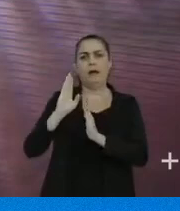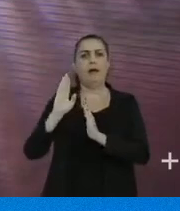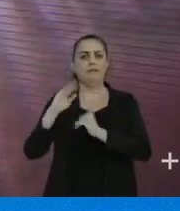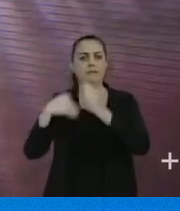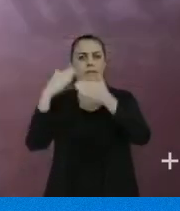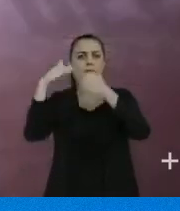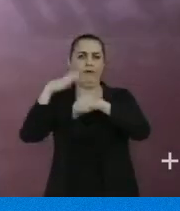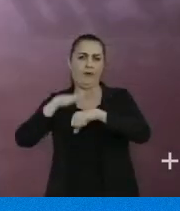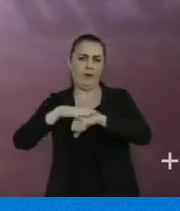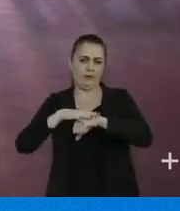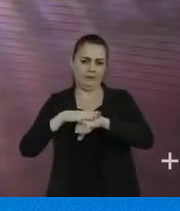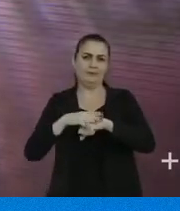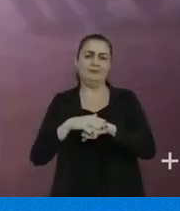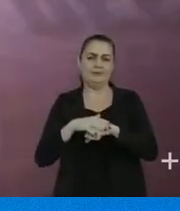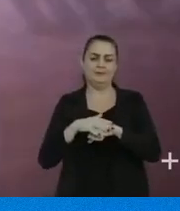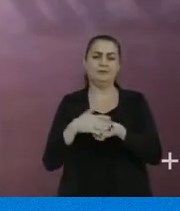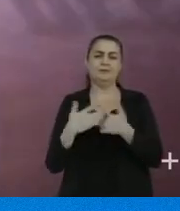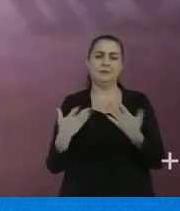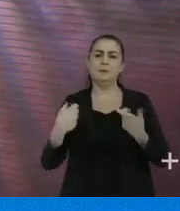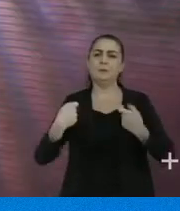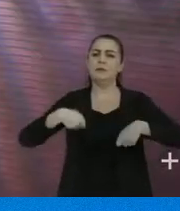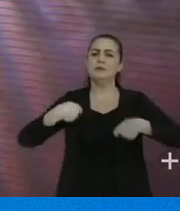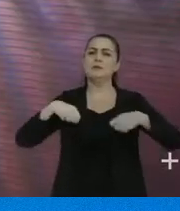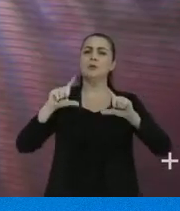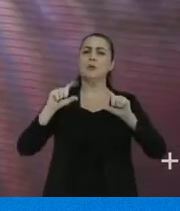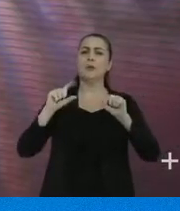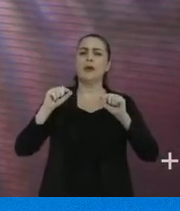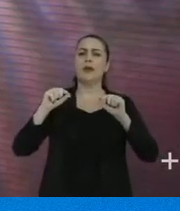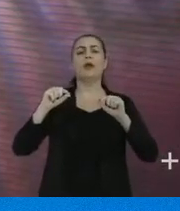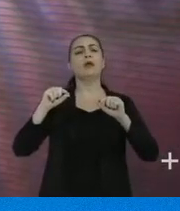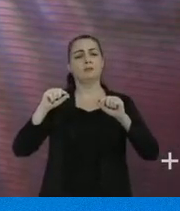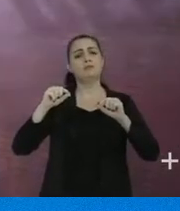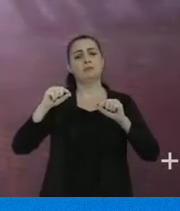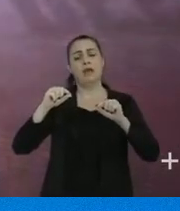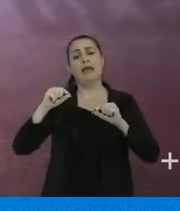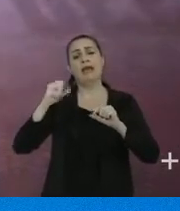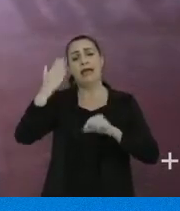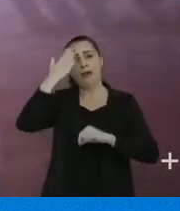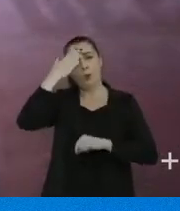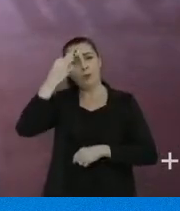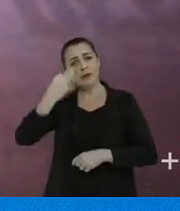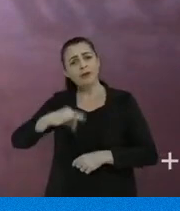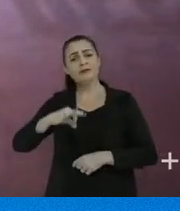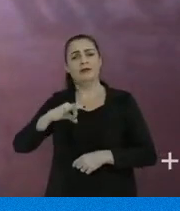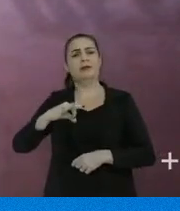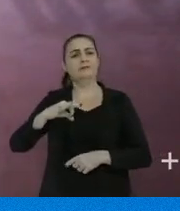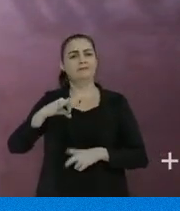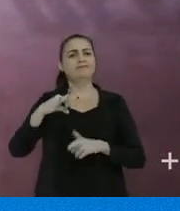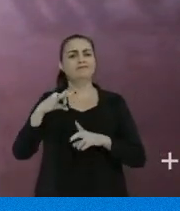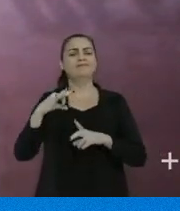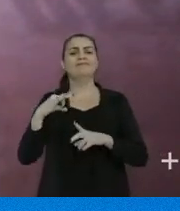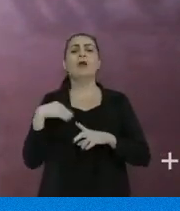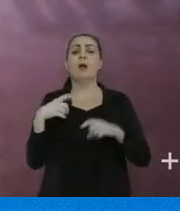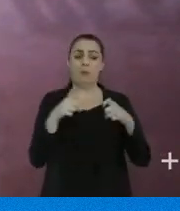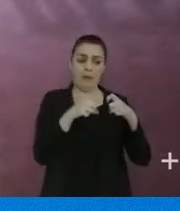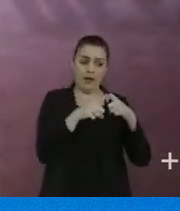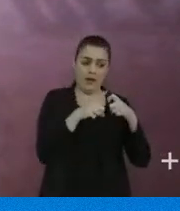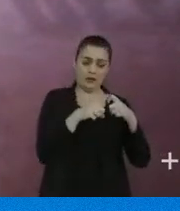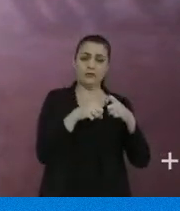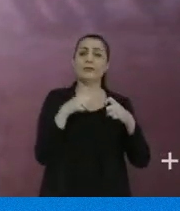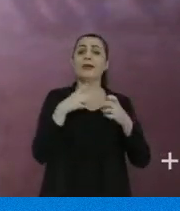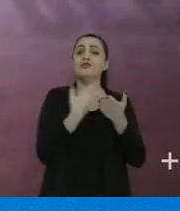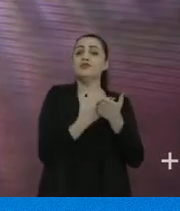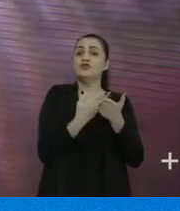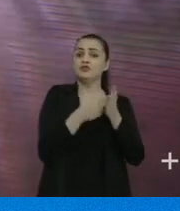a gente precisa ter esse pensamento firmado, isso o pensamento que vai desde a cabeça do médico. Tem estudo publicado